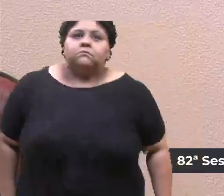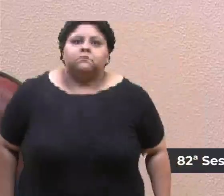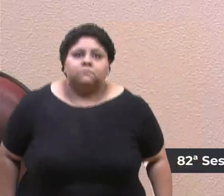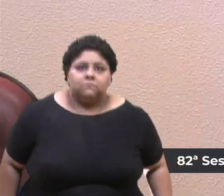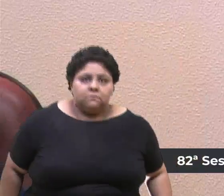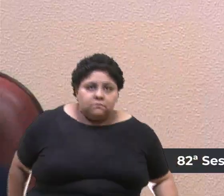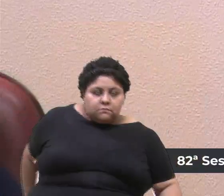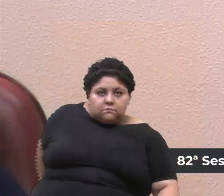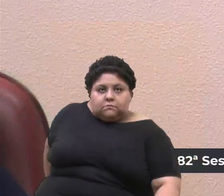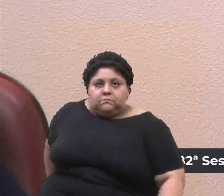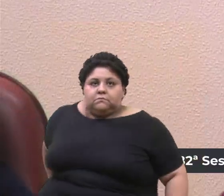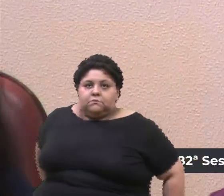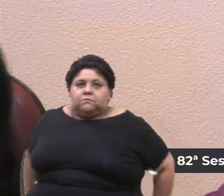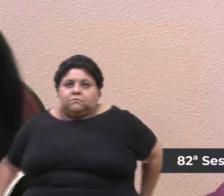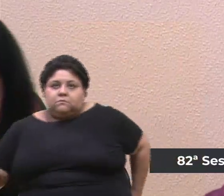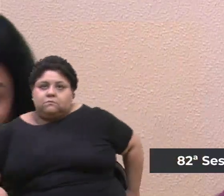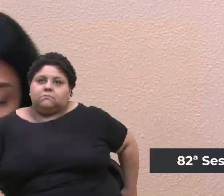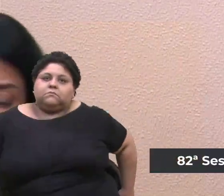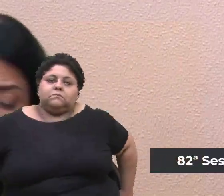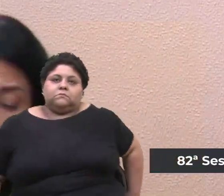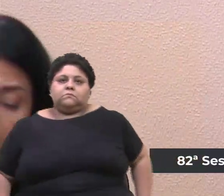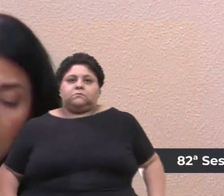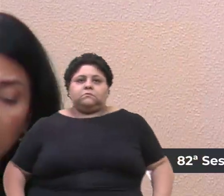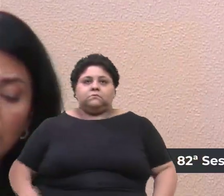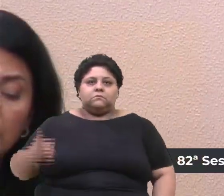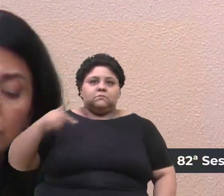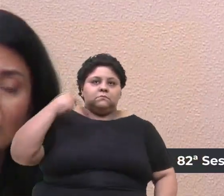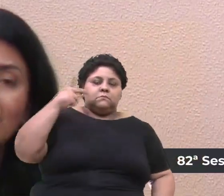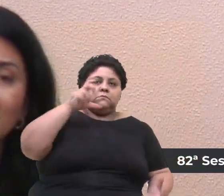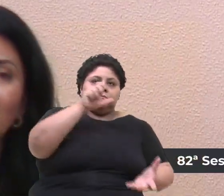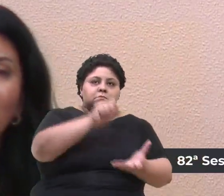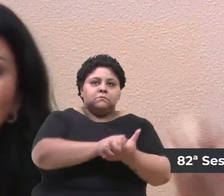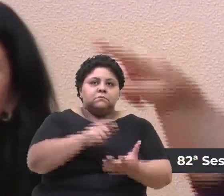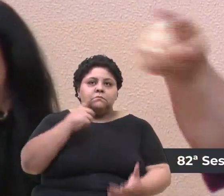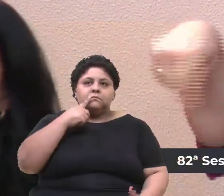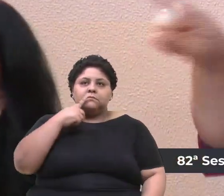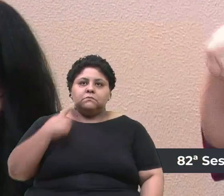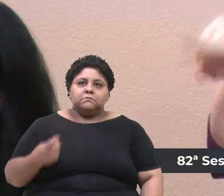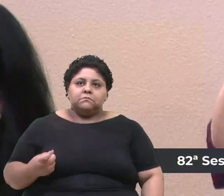Rita Rose Frigeri, deve ter algum microfone ligado. Essa ali. palavra, senhor presidente.